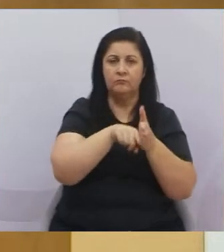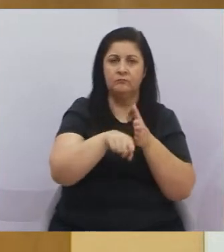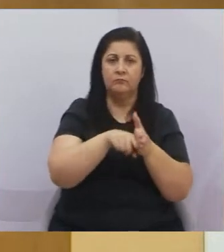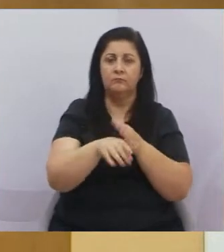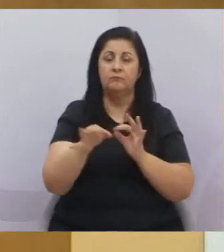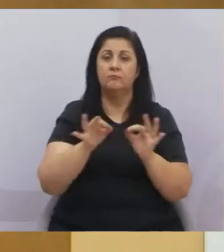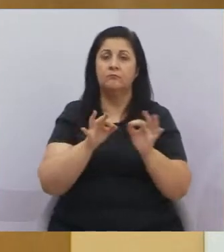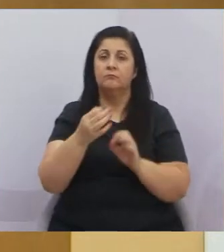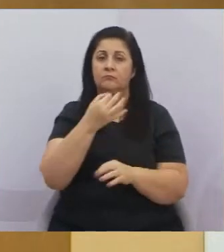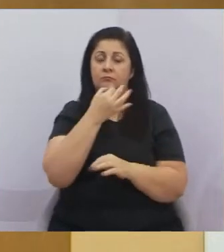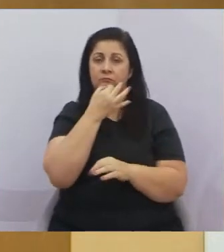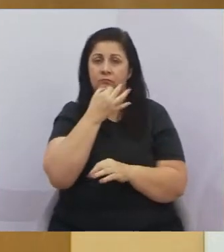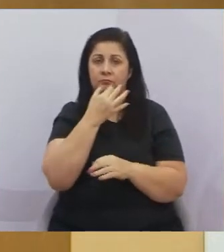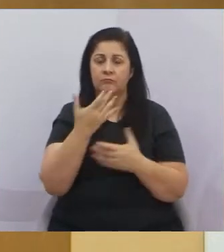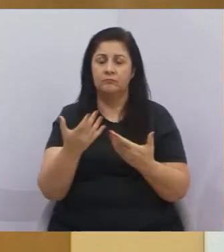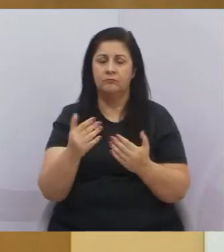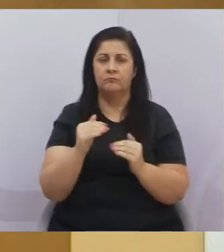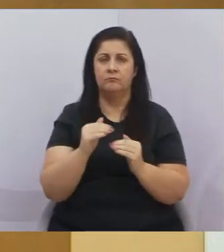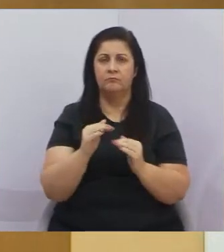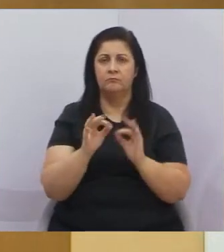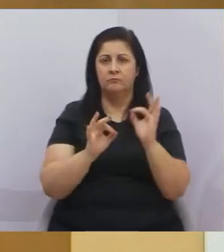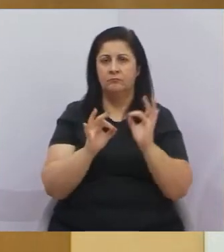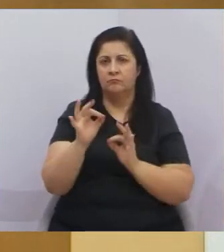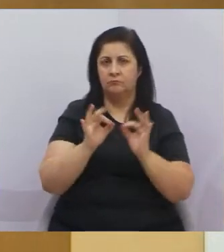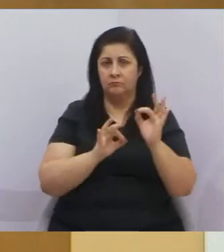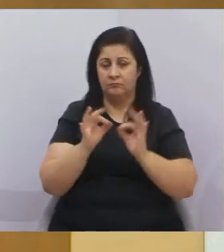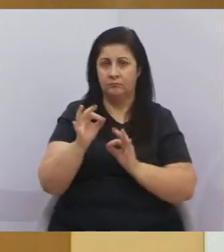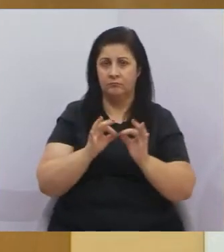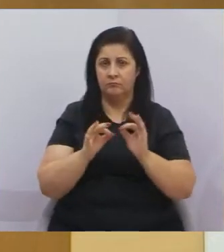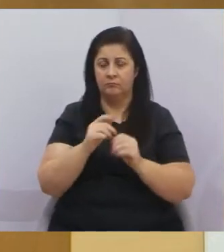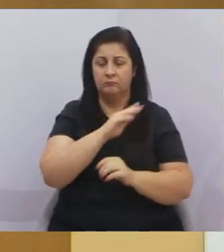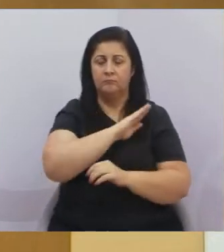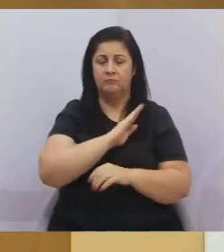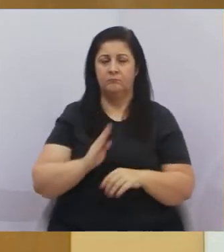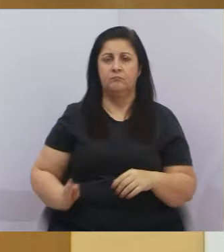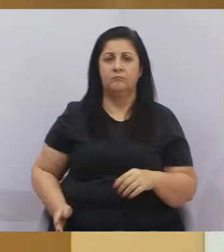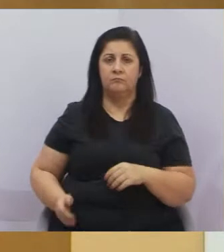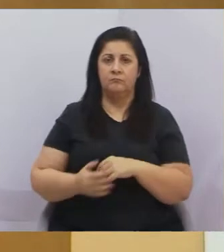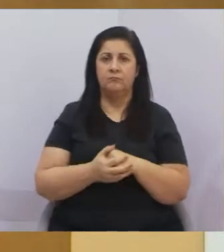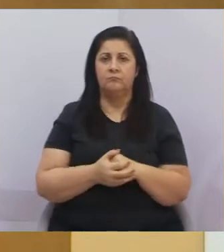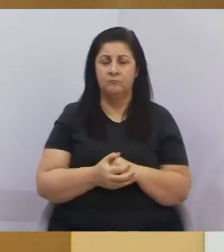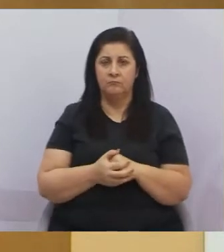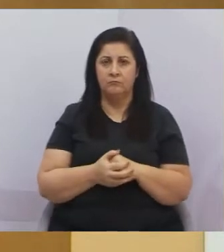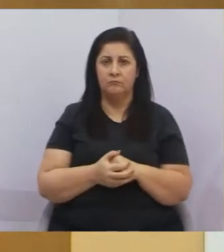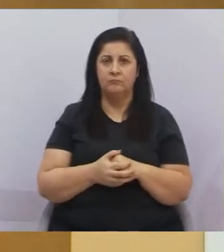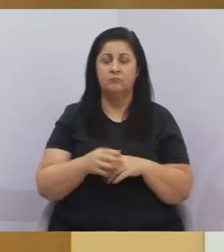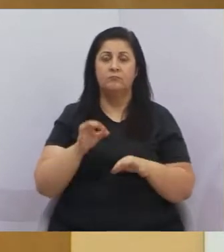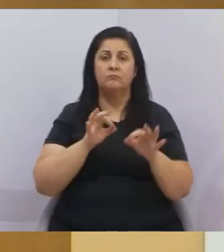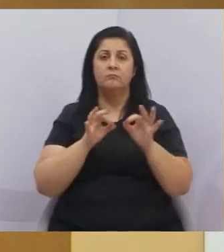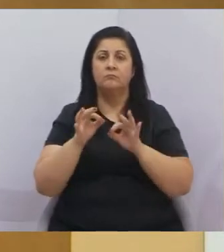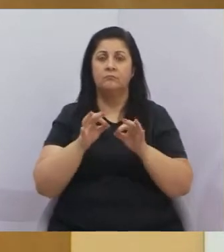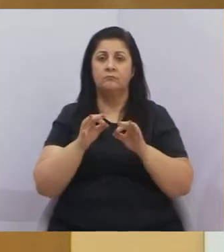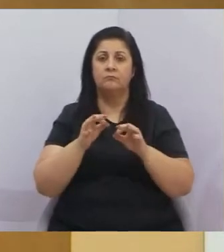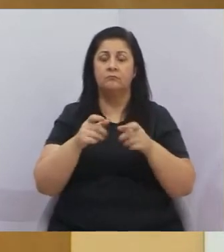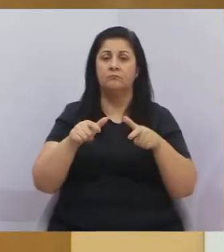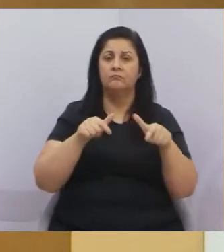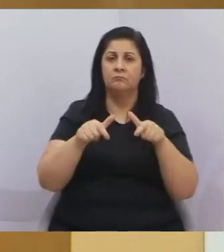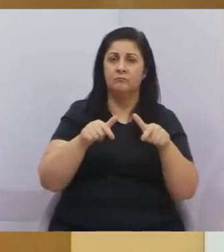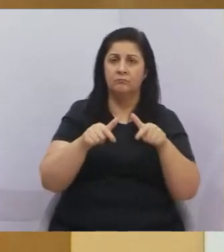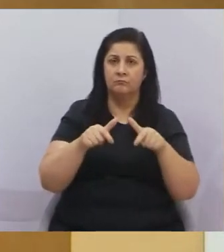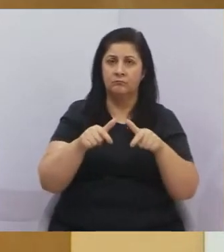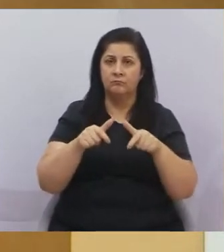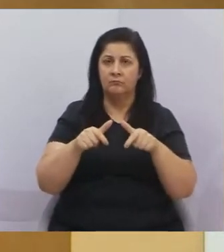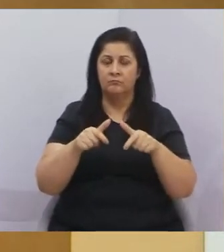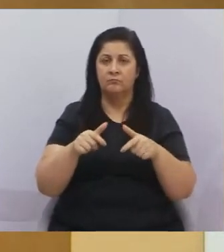em relação ao desenvolvimento de programas e ações governamentais, com vistas à implementação das ações de promoção da